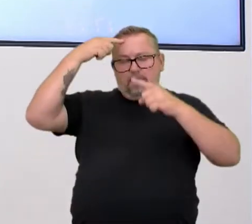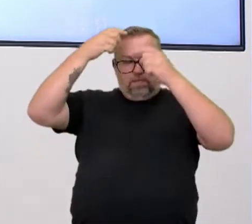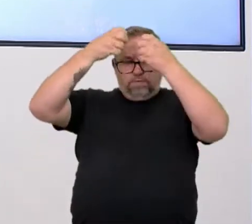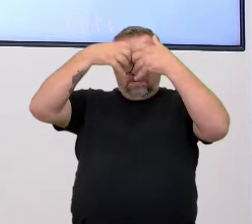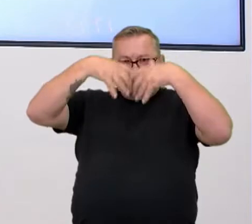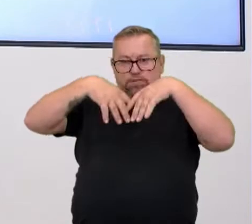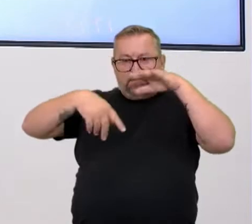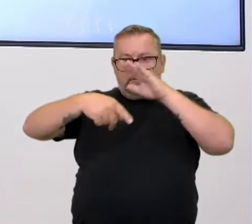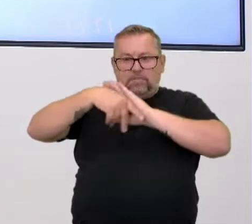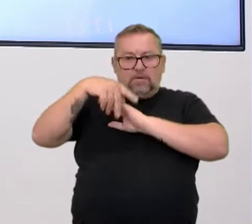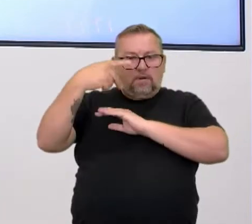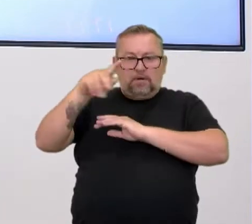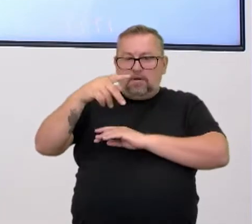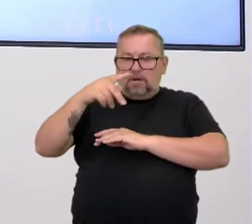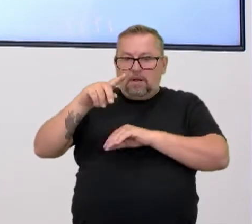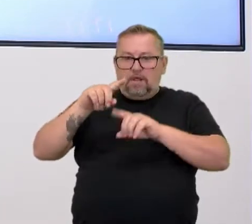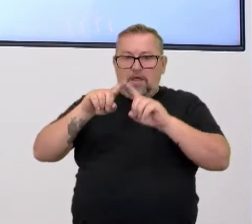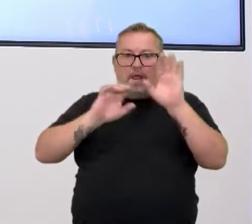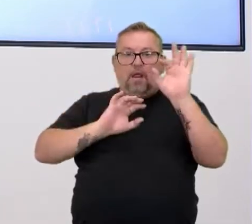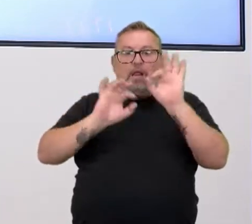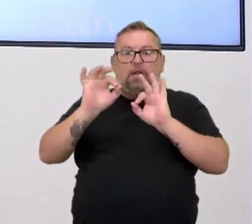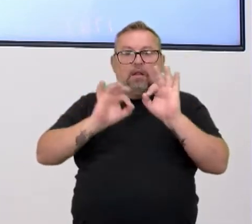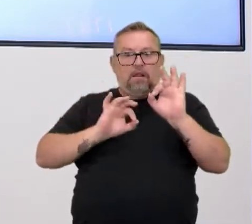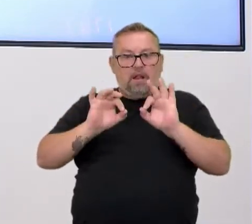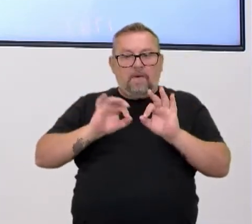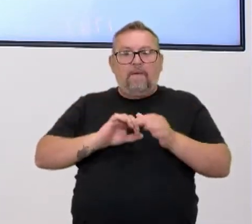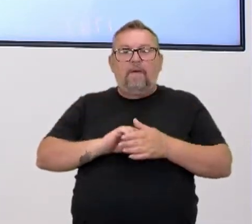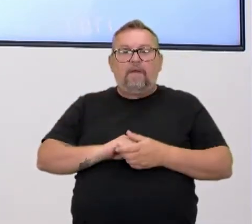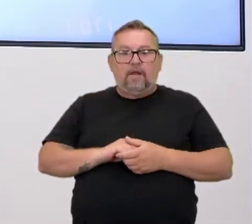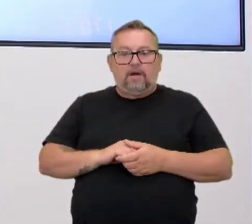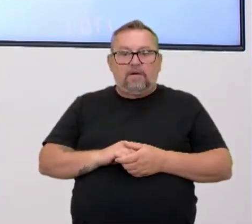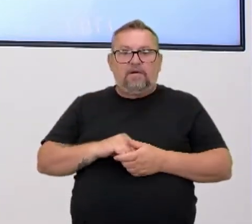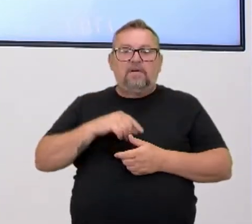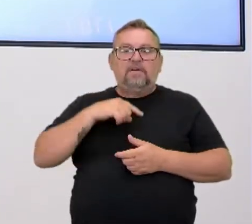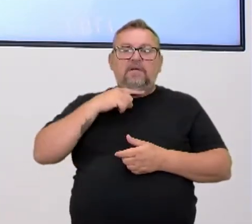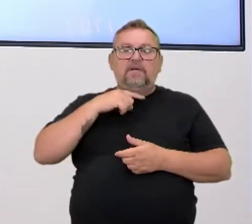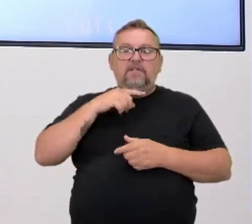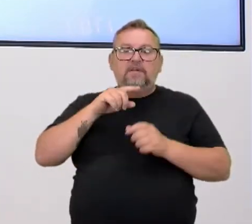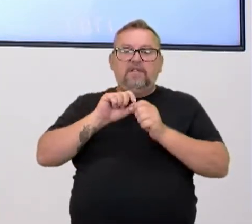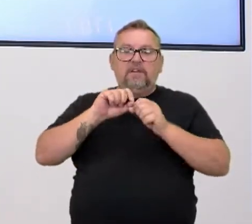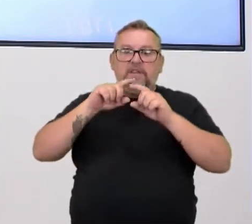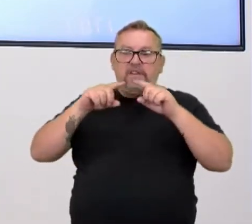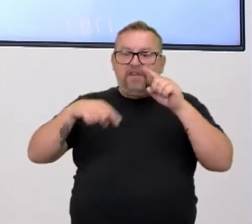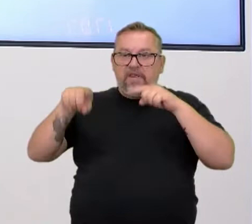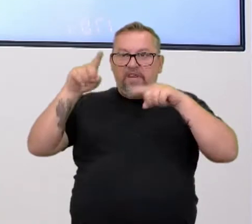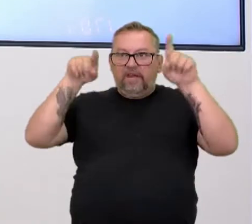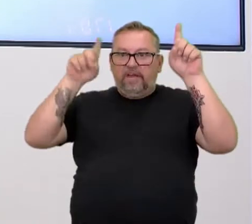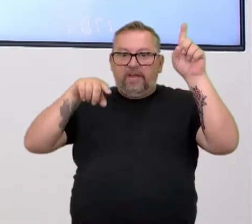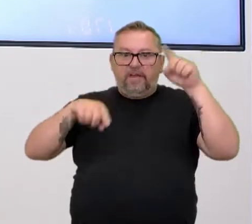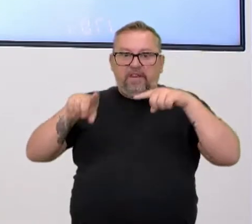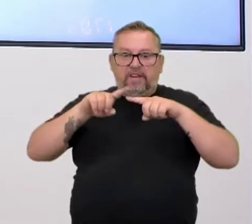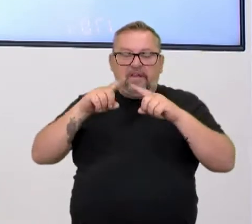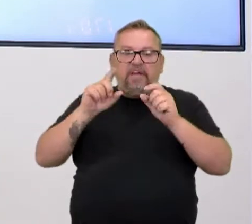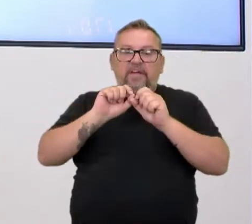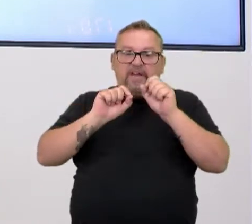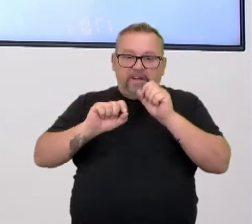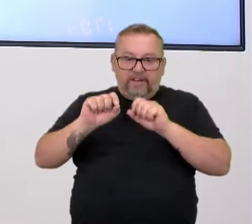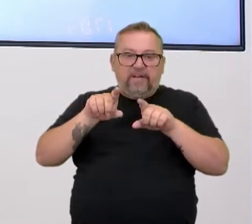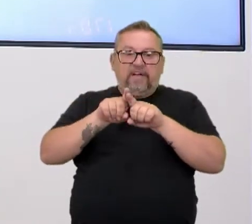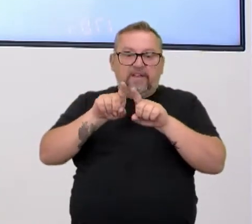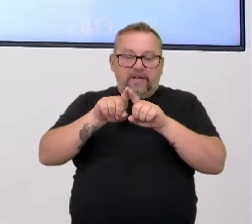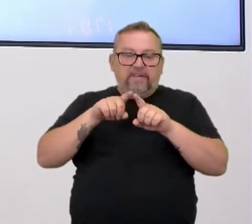vocês. Desde que vocês deixem tudo indicado, né? Não adianta ficar só puxando a setinha, que eu já vou explicar como que é.